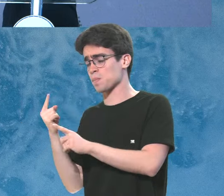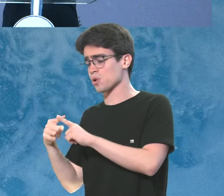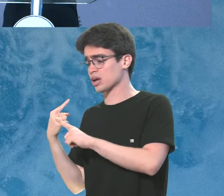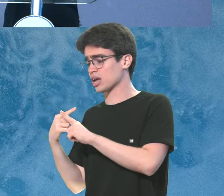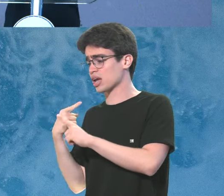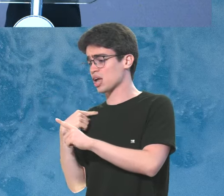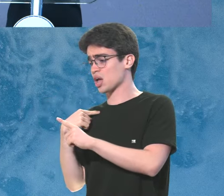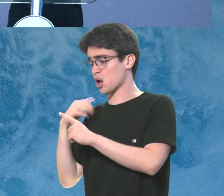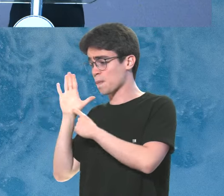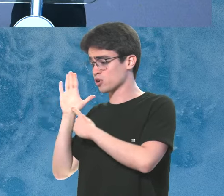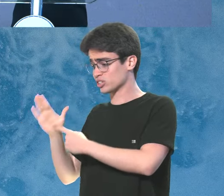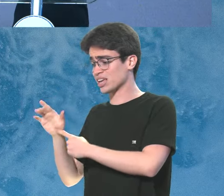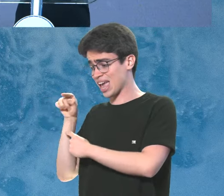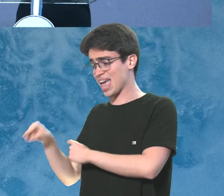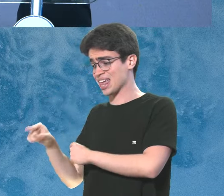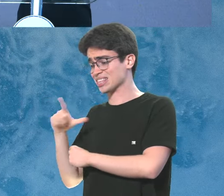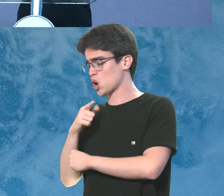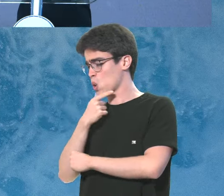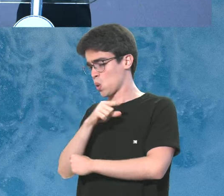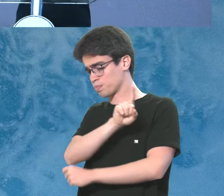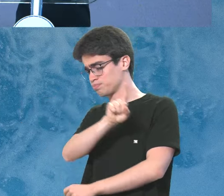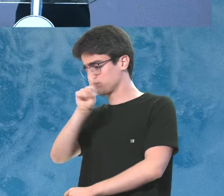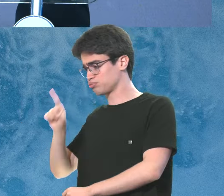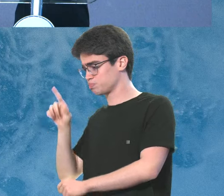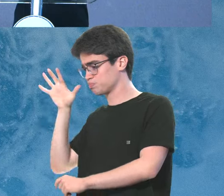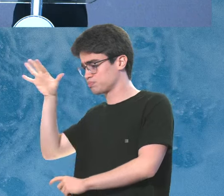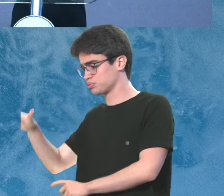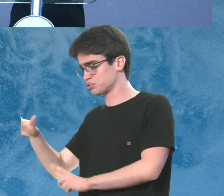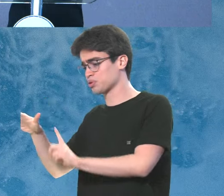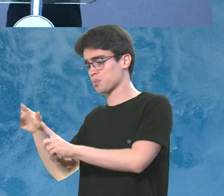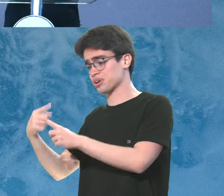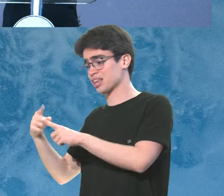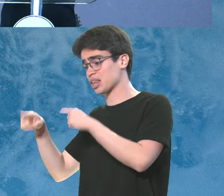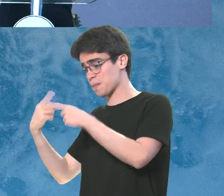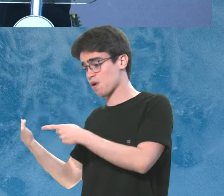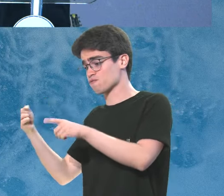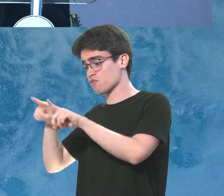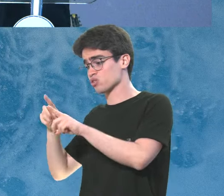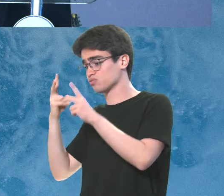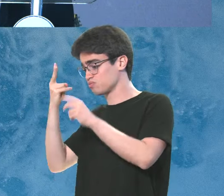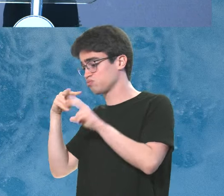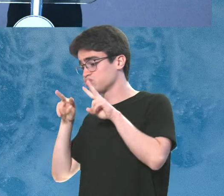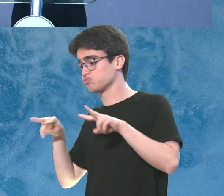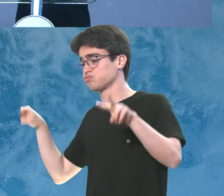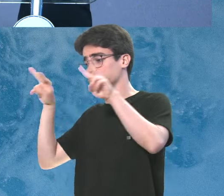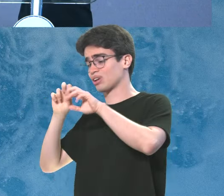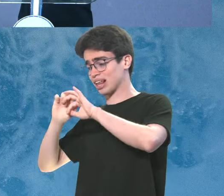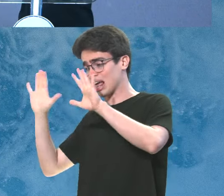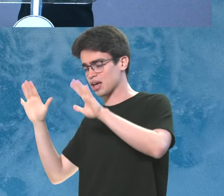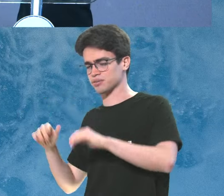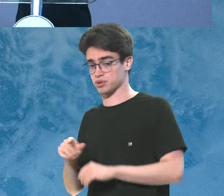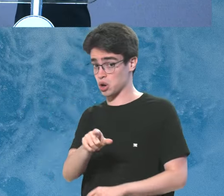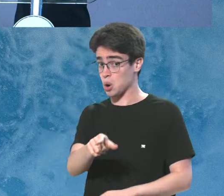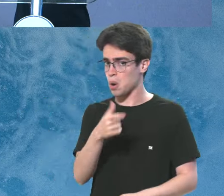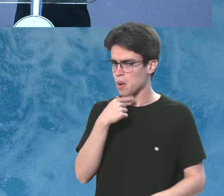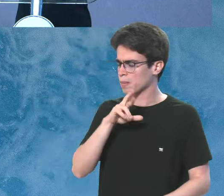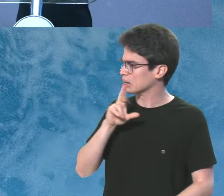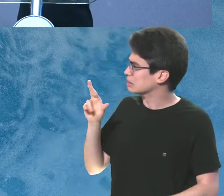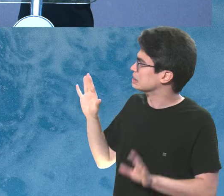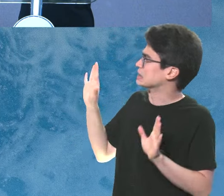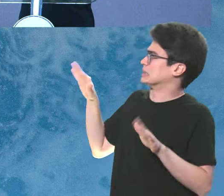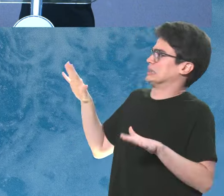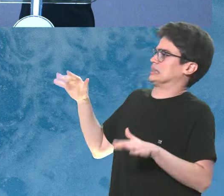chamado Ananias chegando e impondo as mãos sobre ele para que voltasse a enxergar Ananias porém respondeu senhor